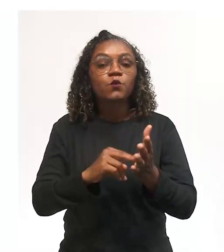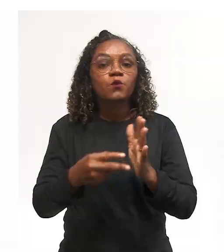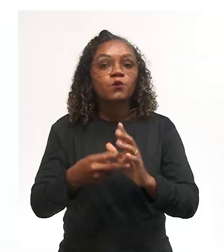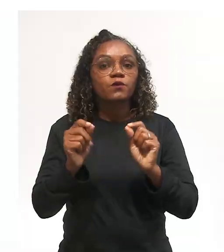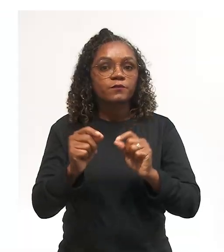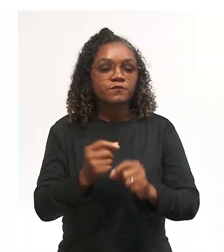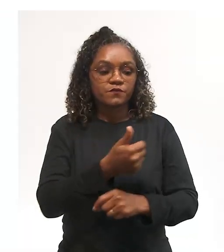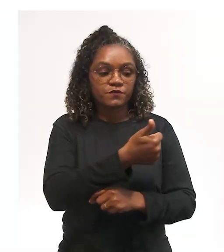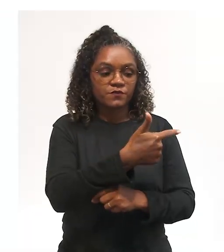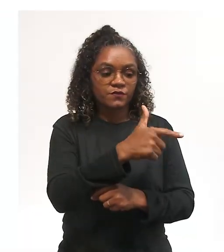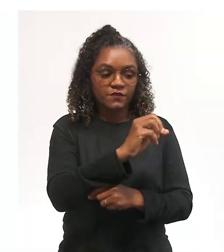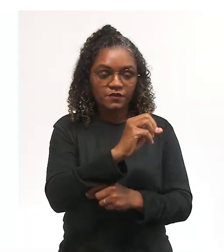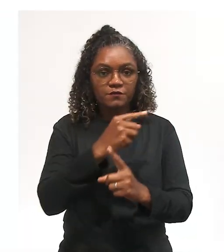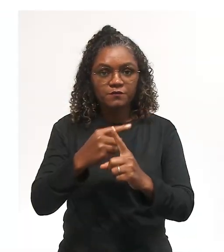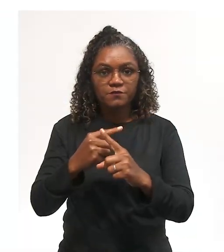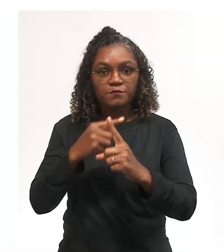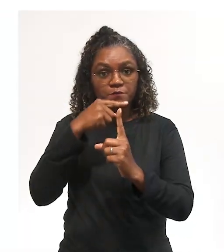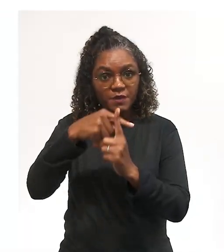20 eu terei